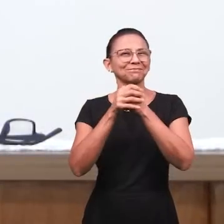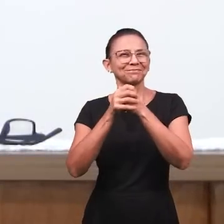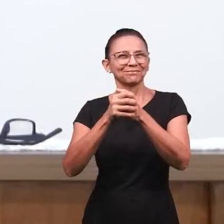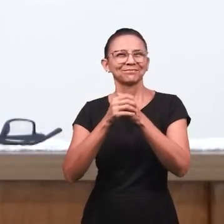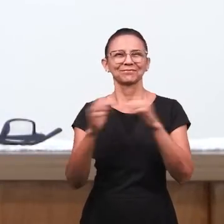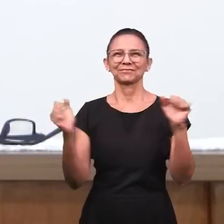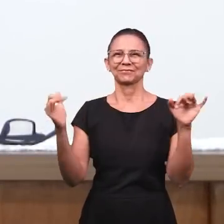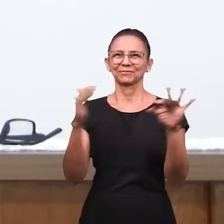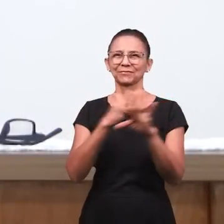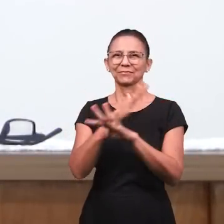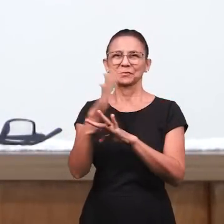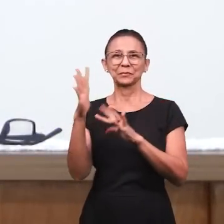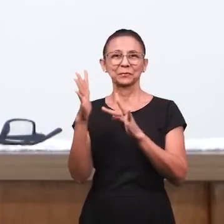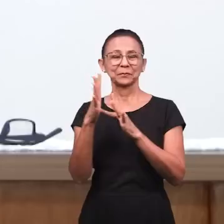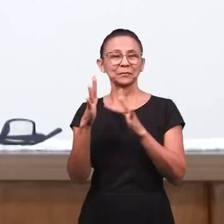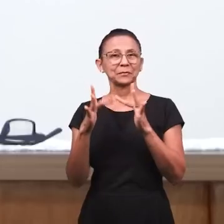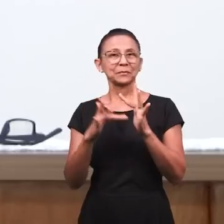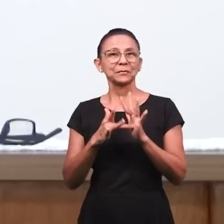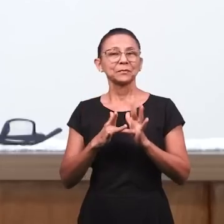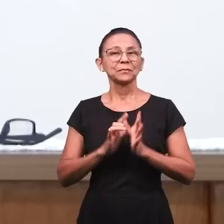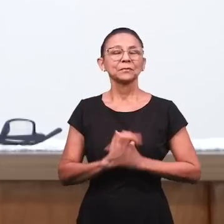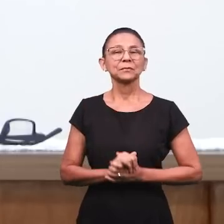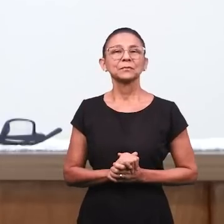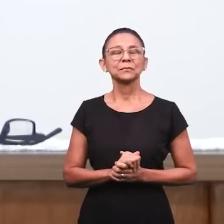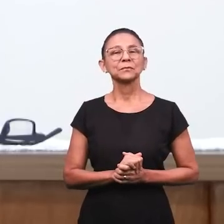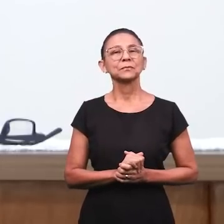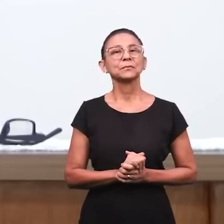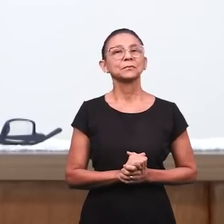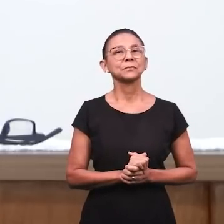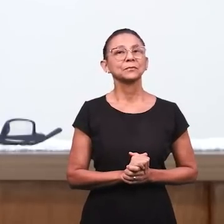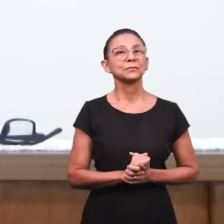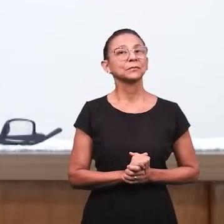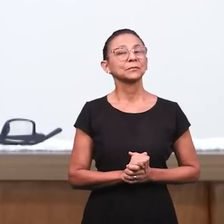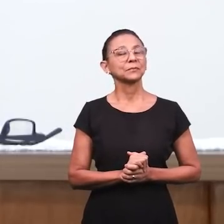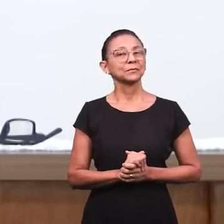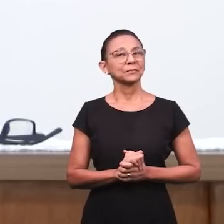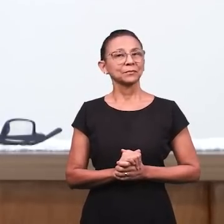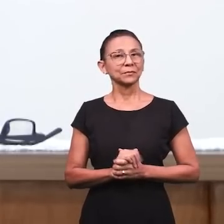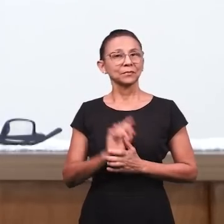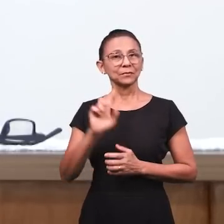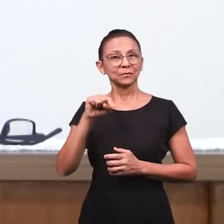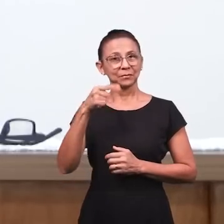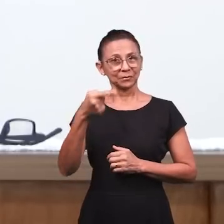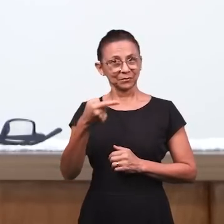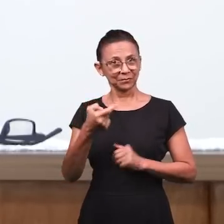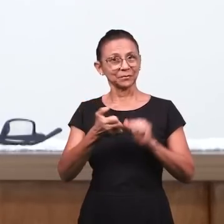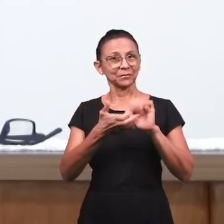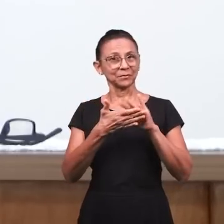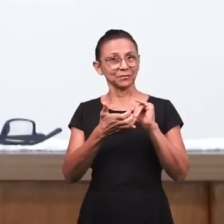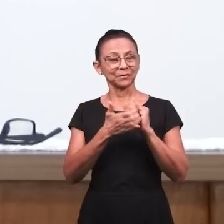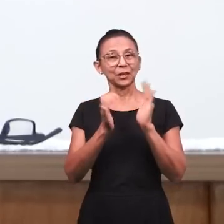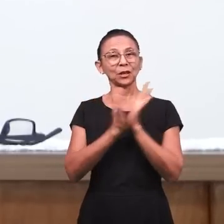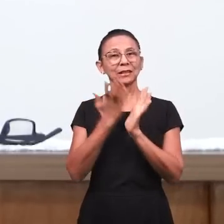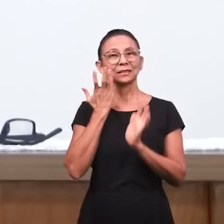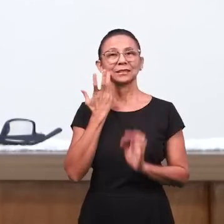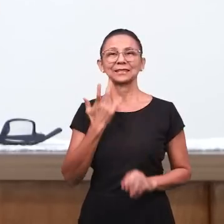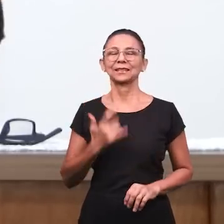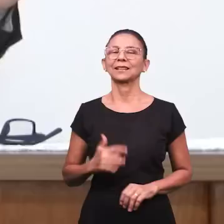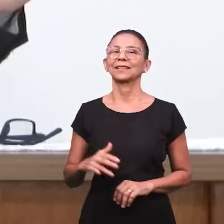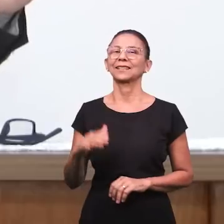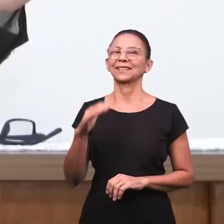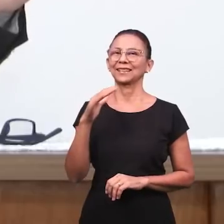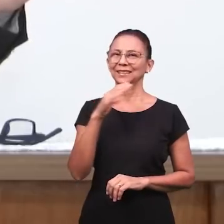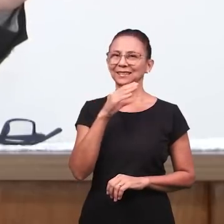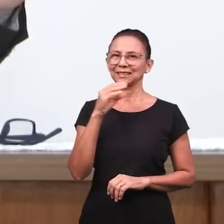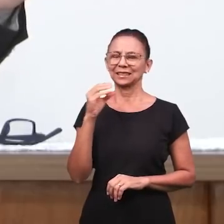Amém. Glória a Jesus. Agora vamos cantar um louvor de crianças. Claro que todos